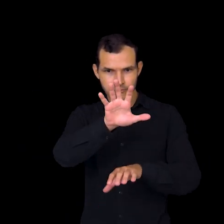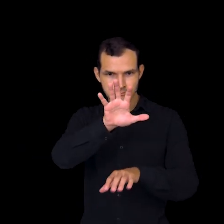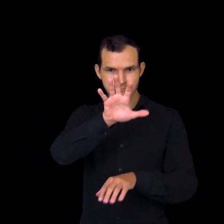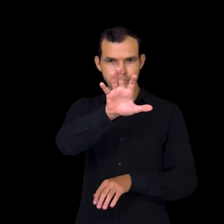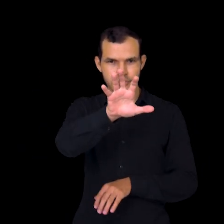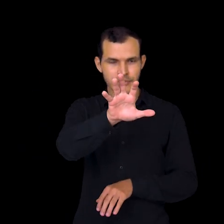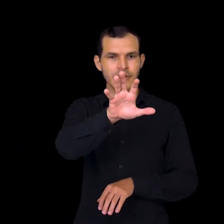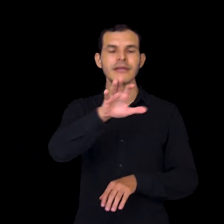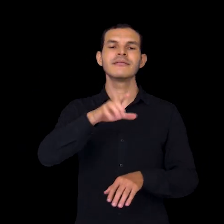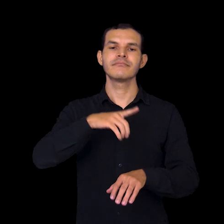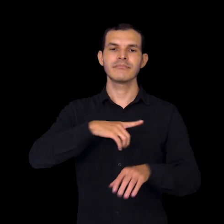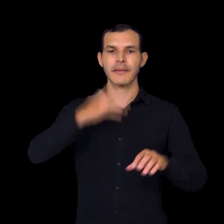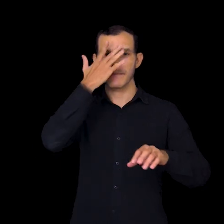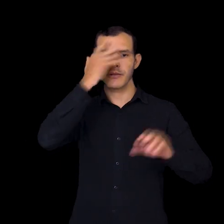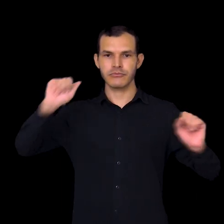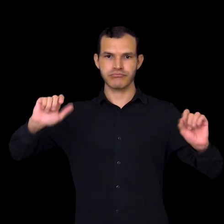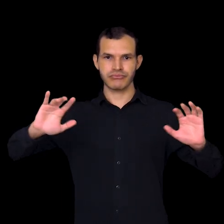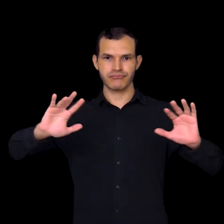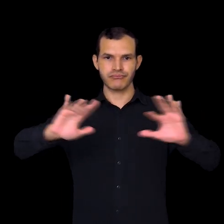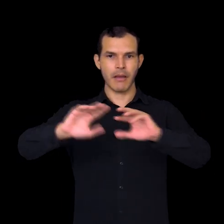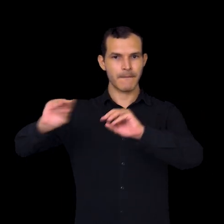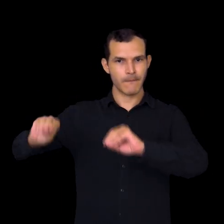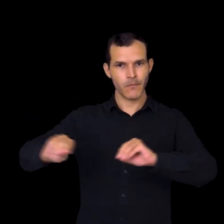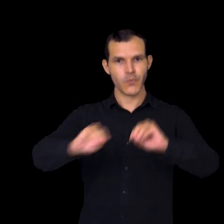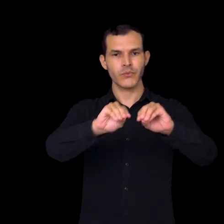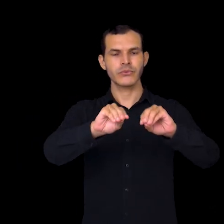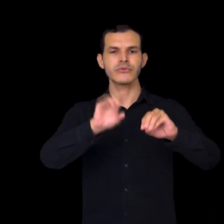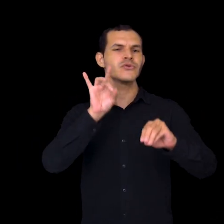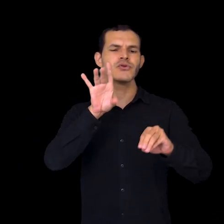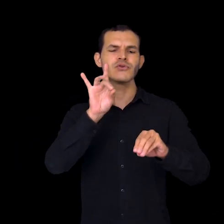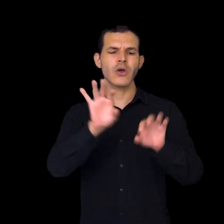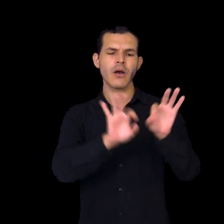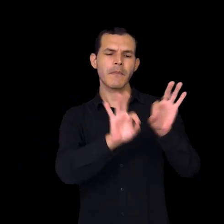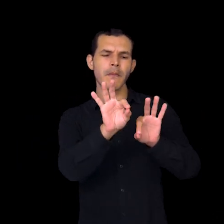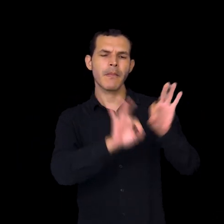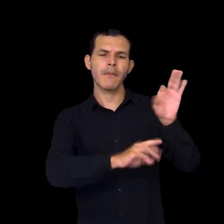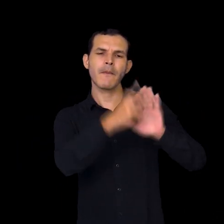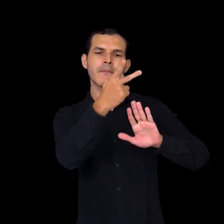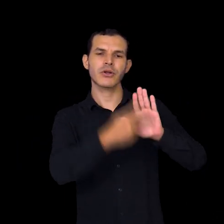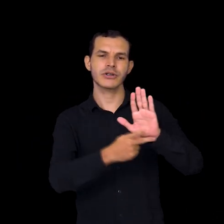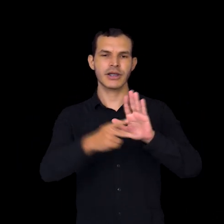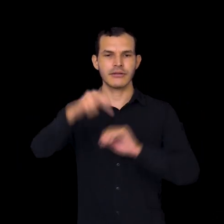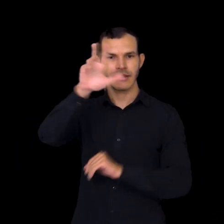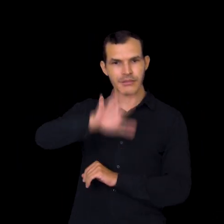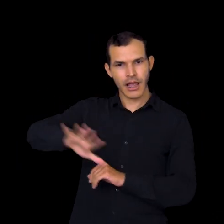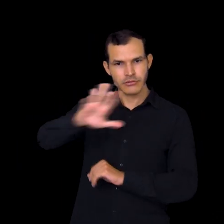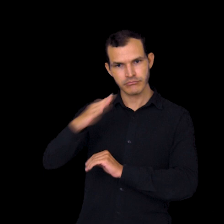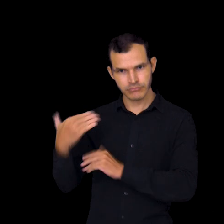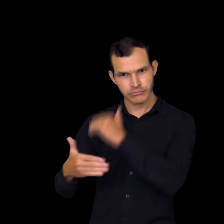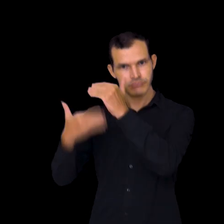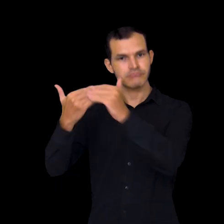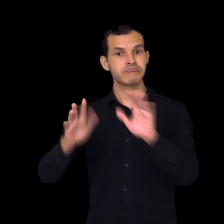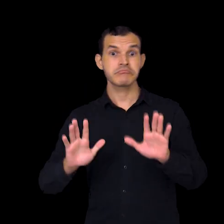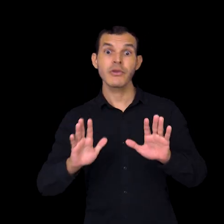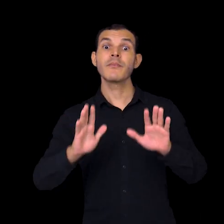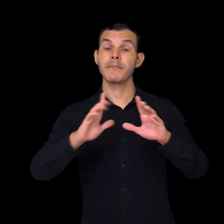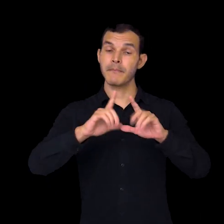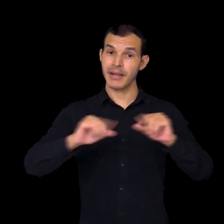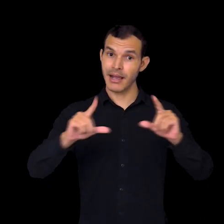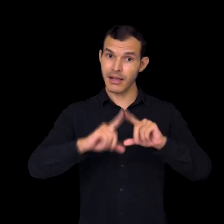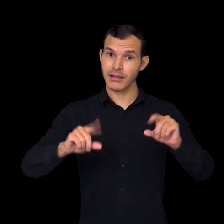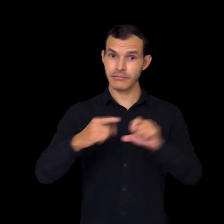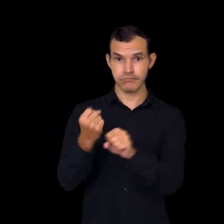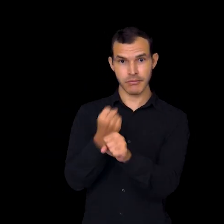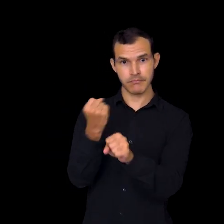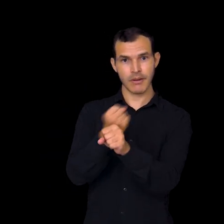movimento migratório para essa região. Muito mais do que apenas um projeto de desenvolvimento nacional, a construção de